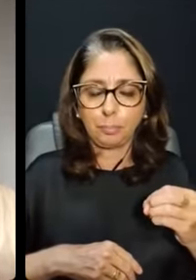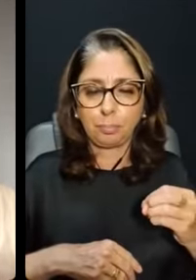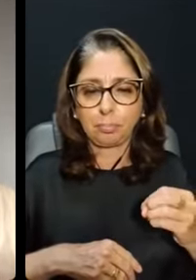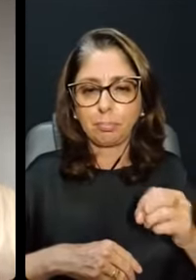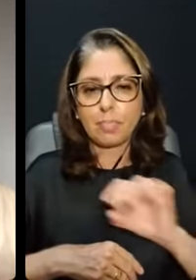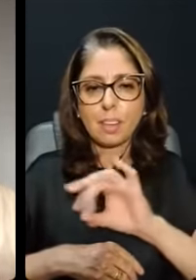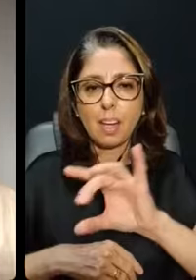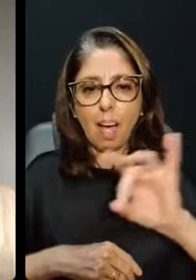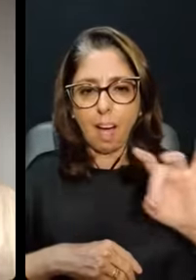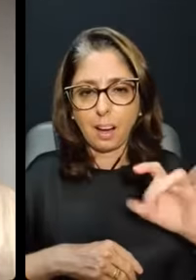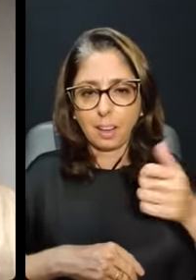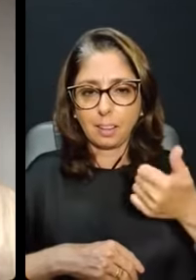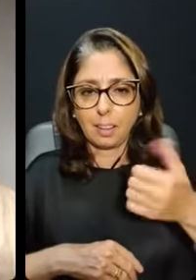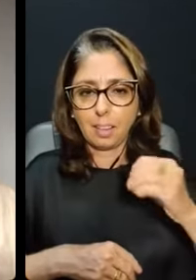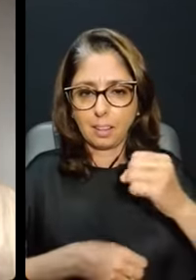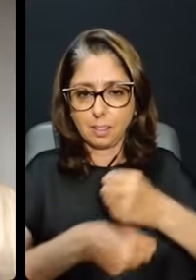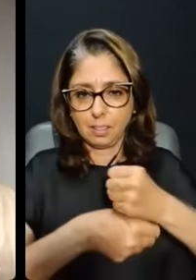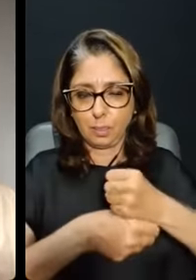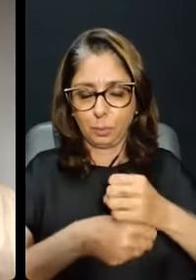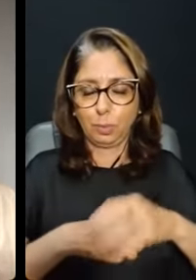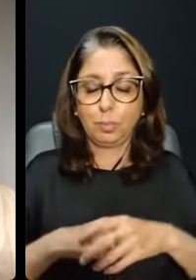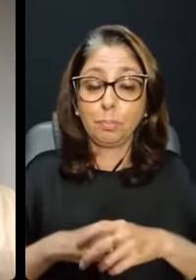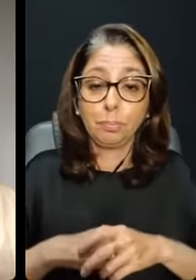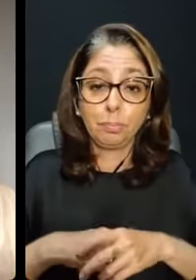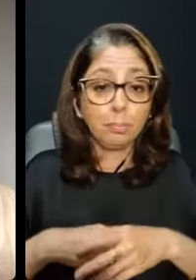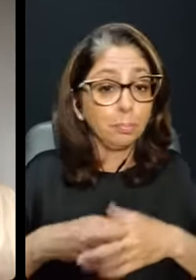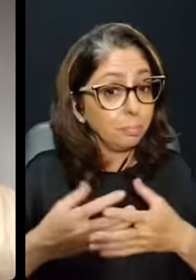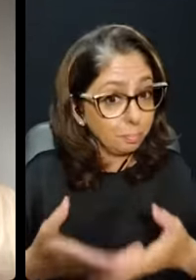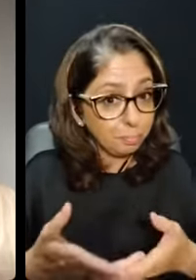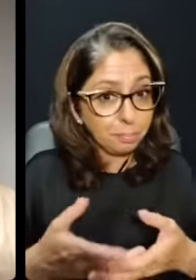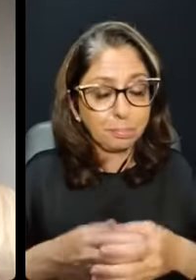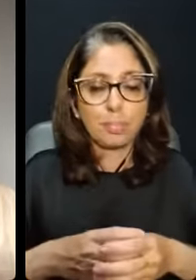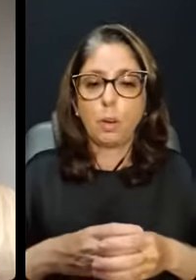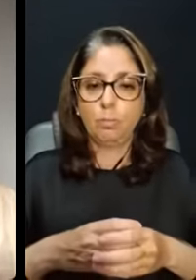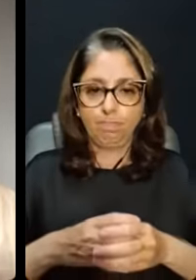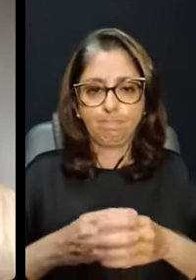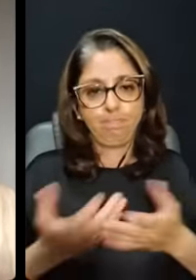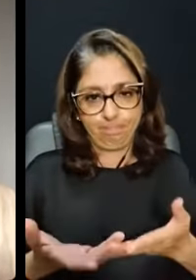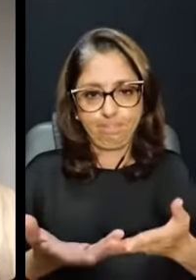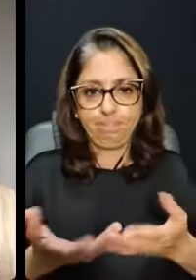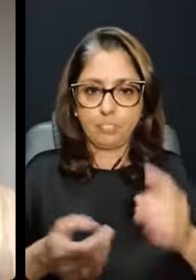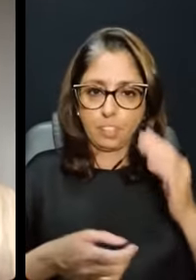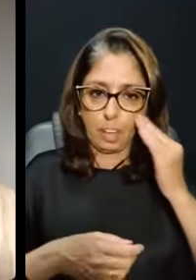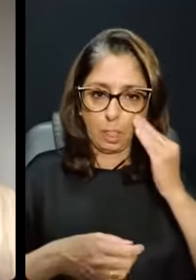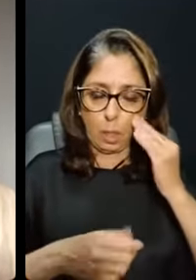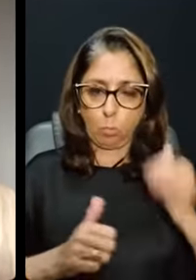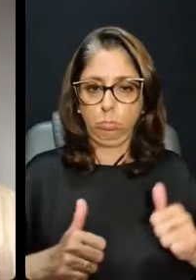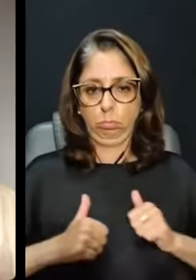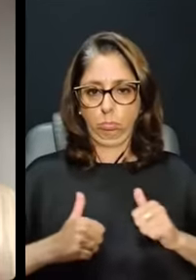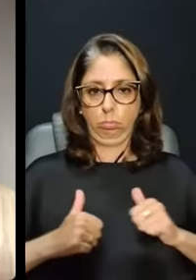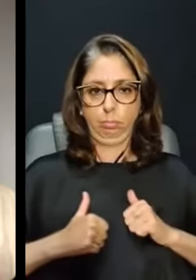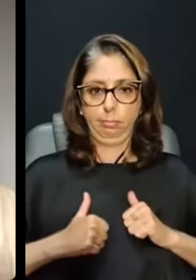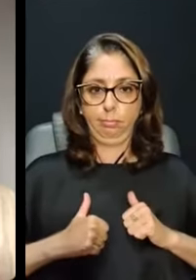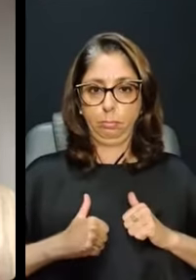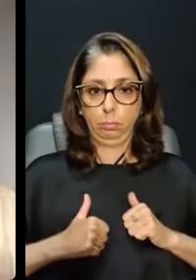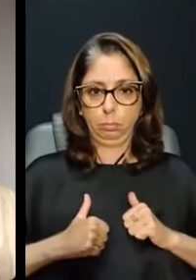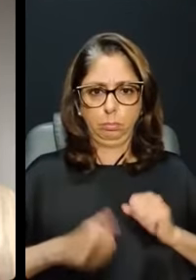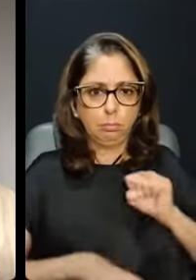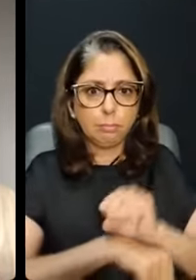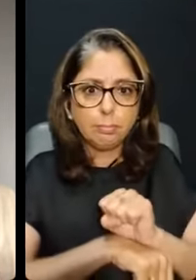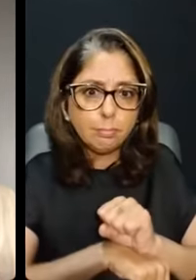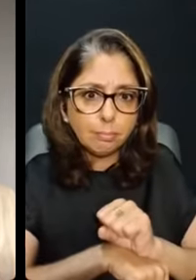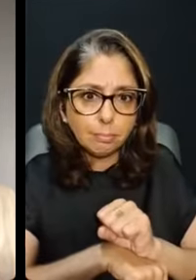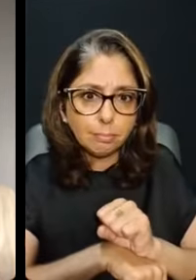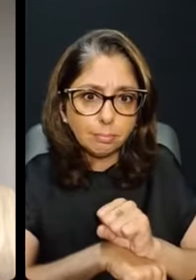a parte inicial e falar que é a questão da ação, é sair do zero e ir entendendo que tem um caminho, que a gente não sabe